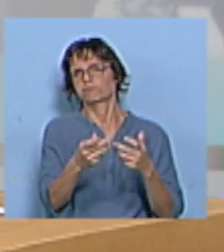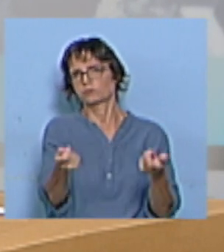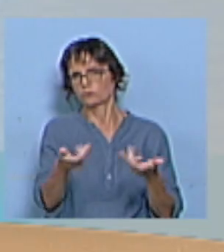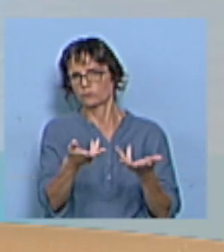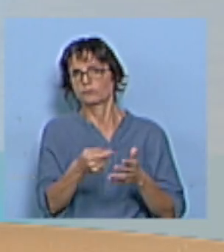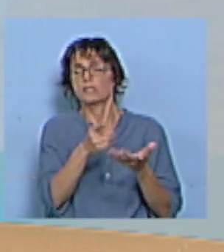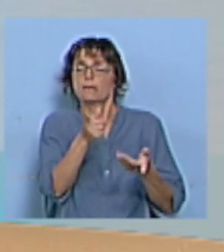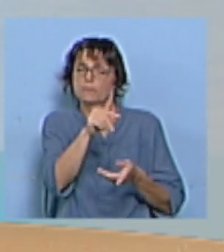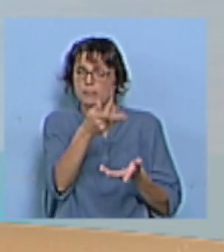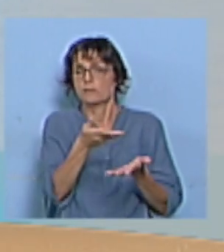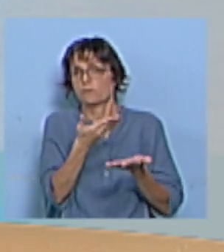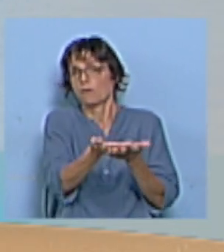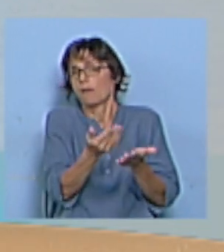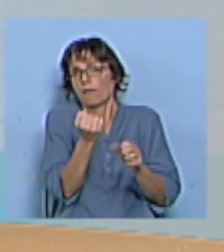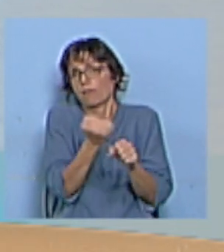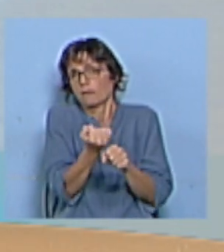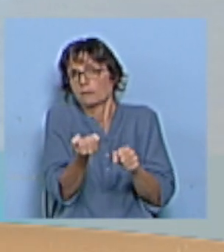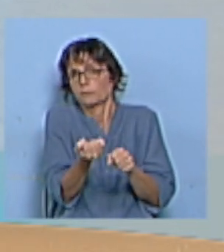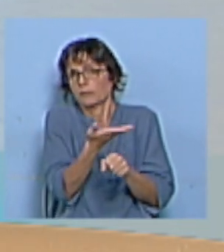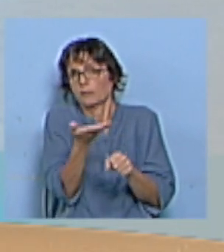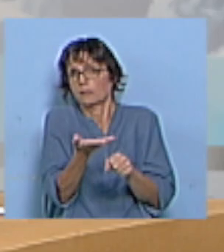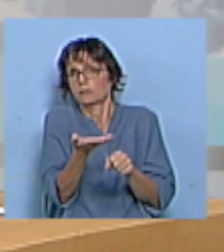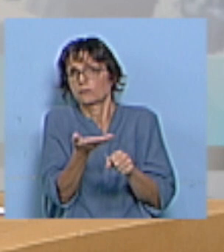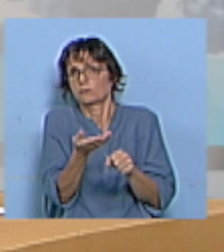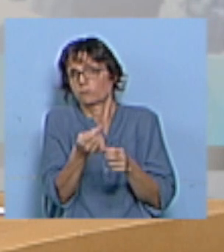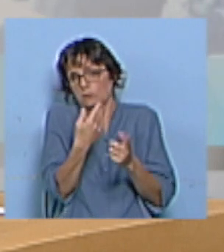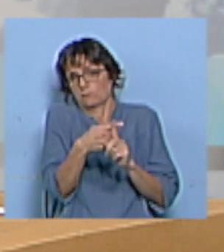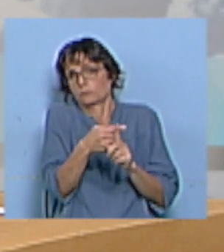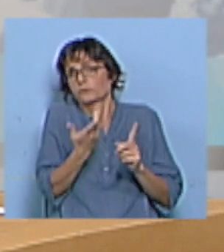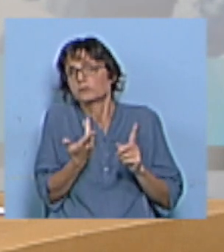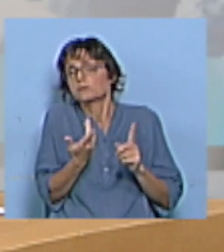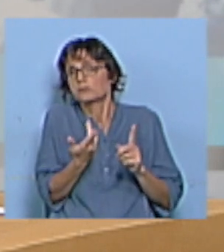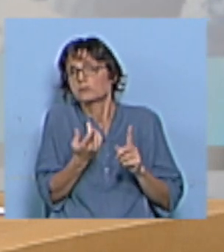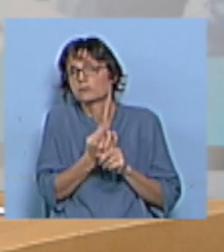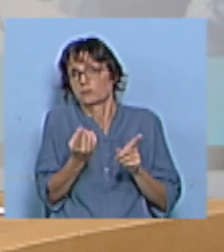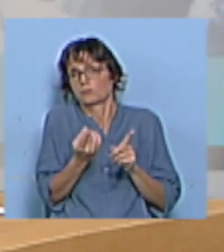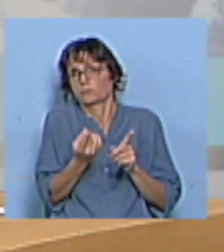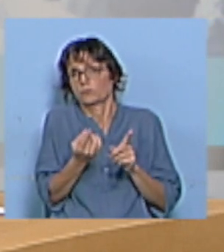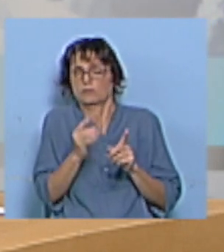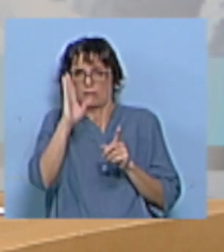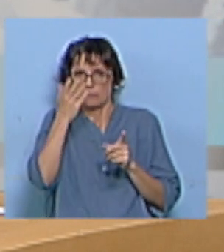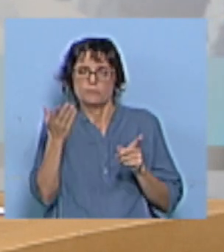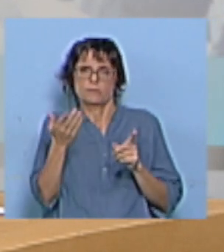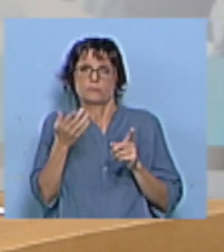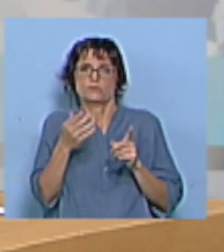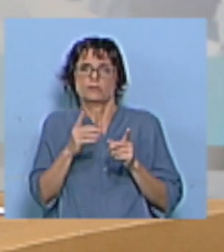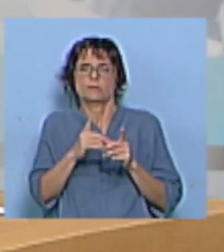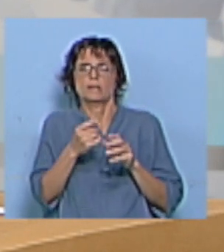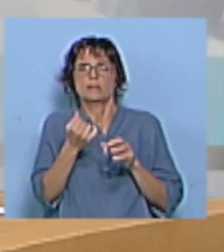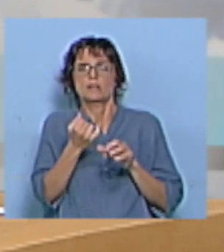as famílias. E é que está, não é? Vai gerar trabalho, uma boa parte do trabalho não é gerada cá, porque nós sabemos que vamos